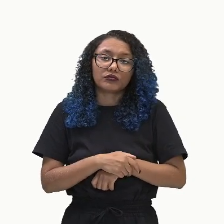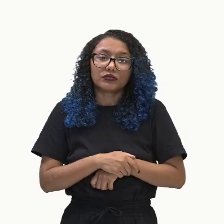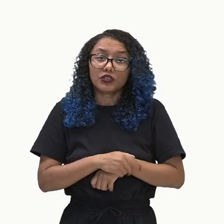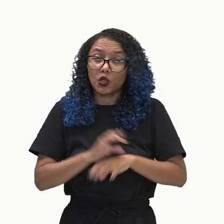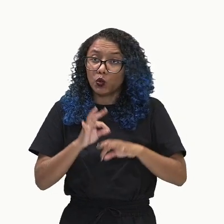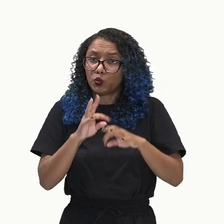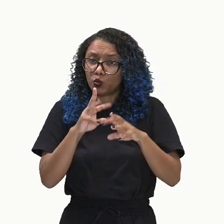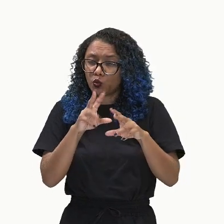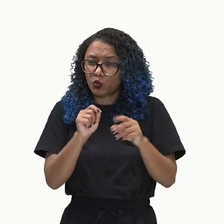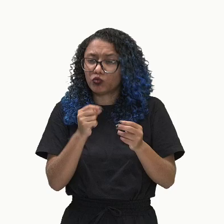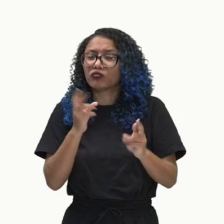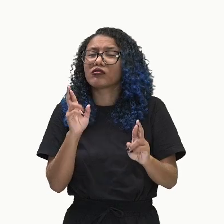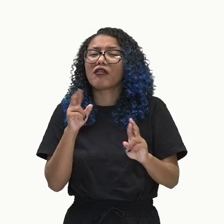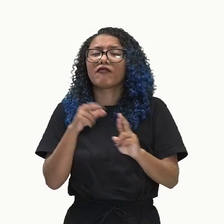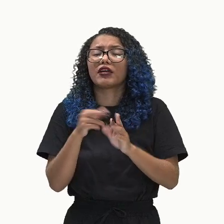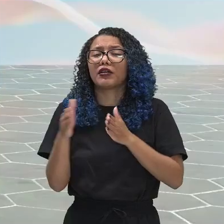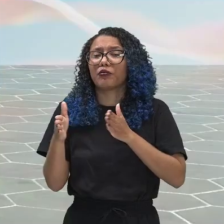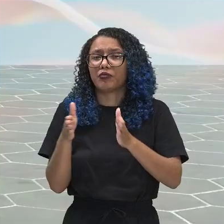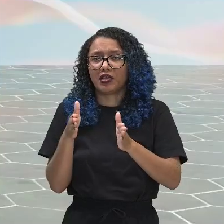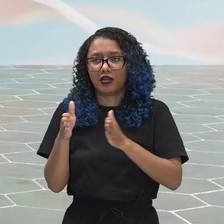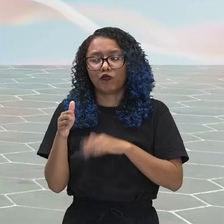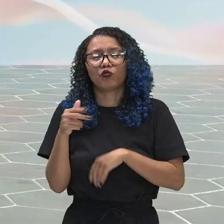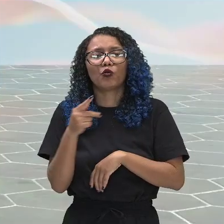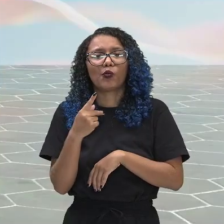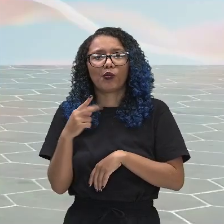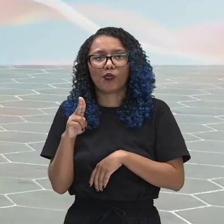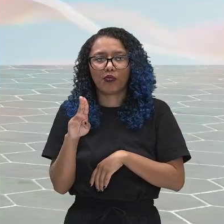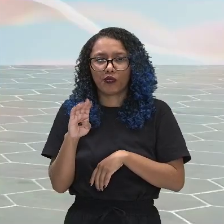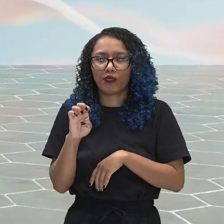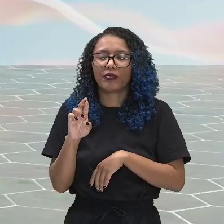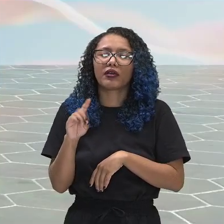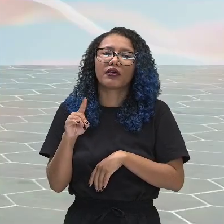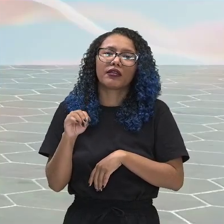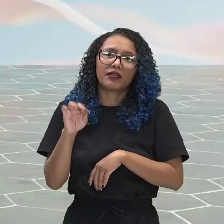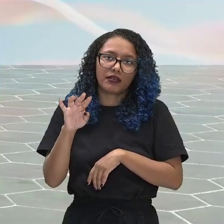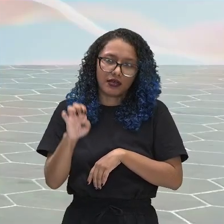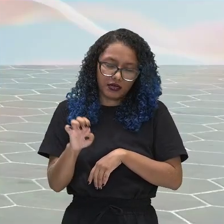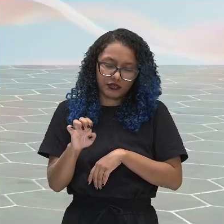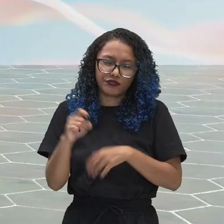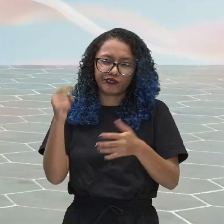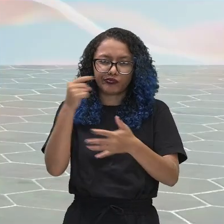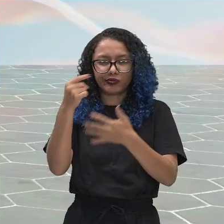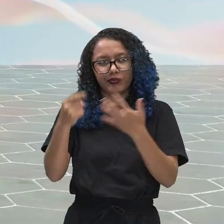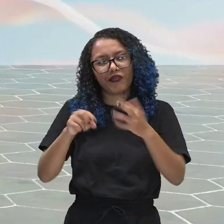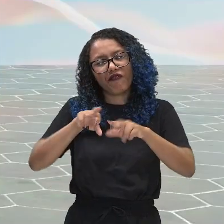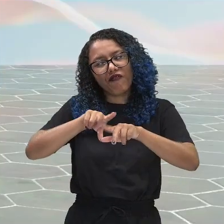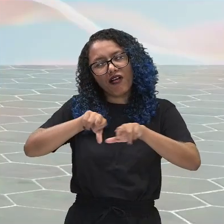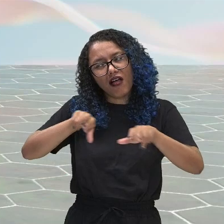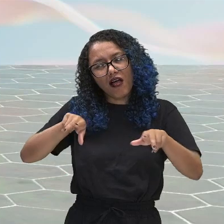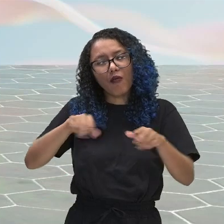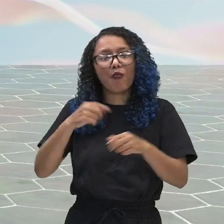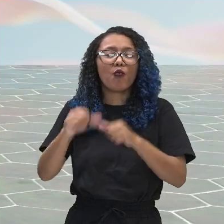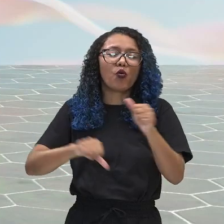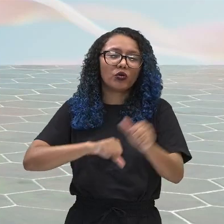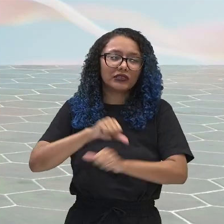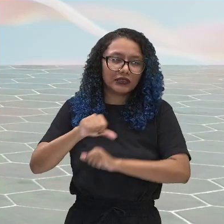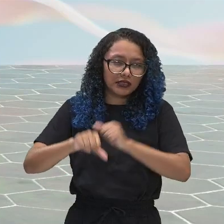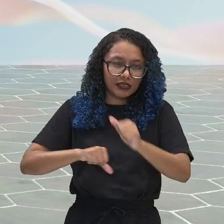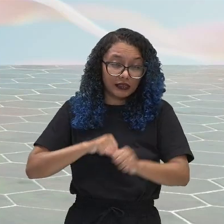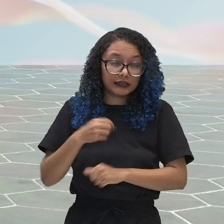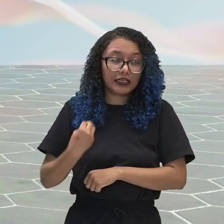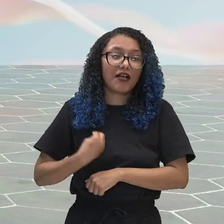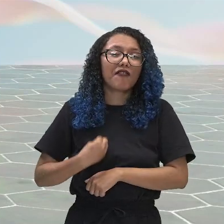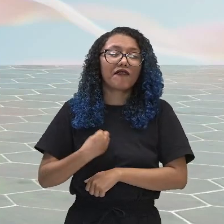né? São esse conjunto de alterações que vai acontecer na vida do homem e que esta vida ali todo esse conjunto